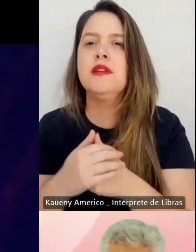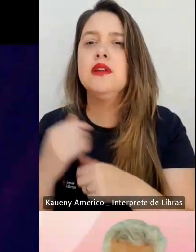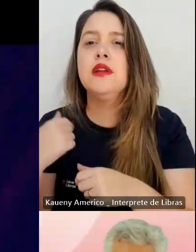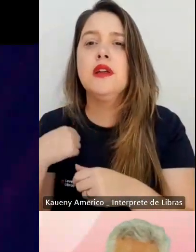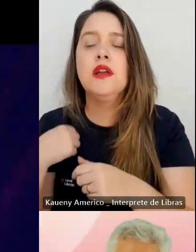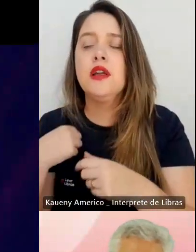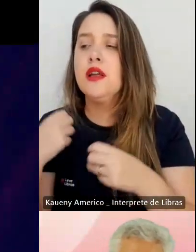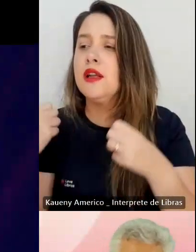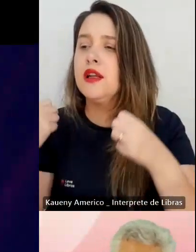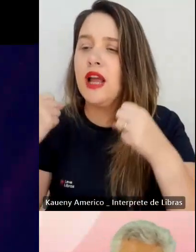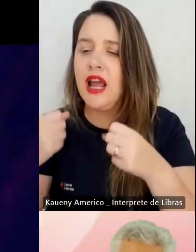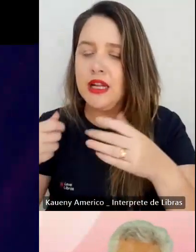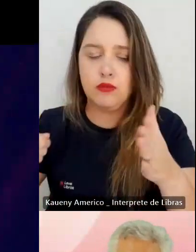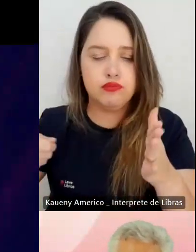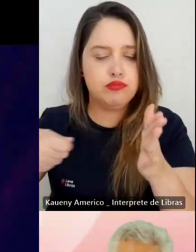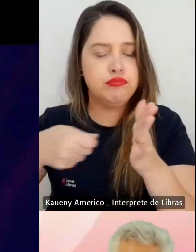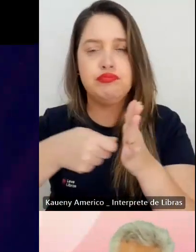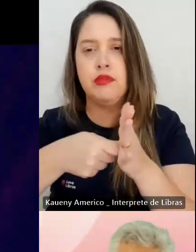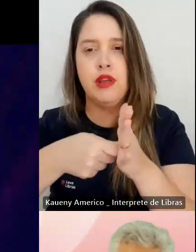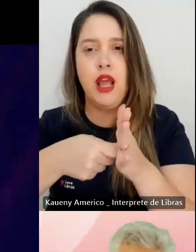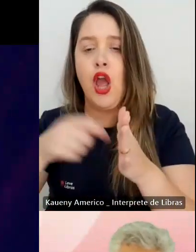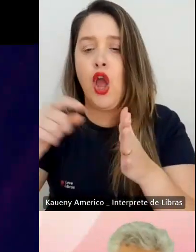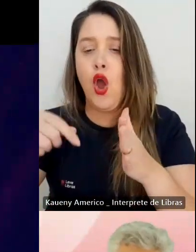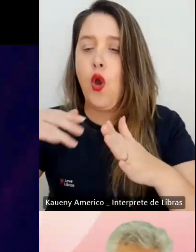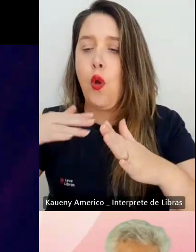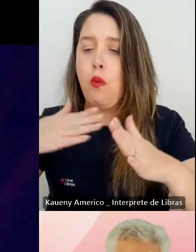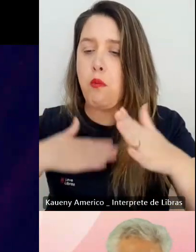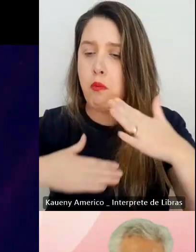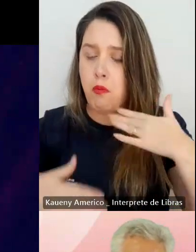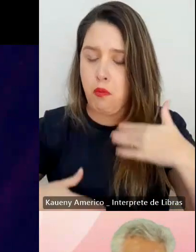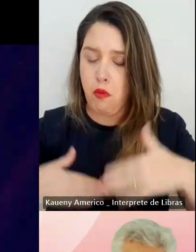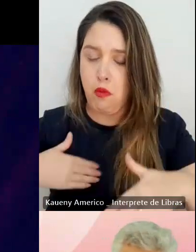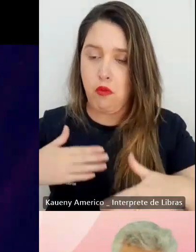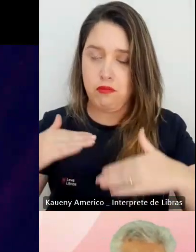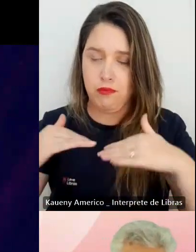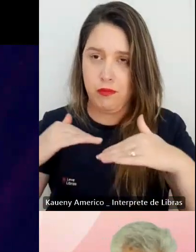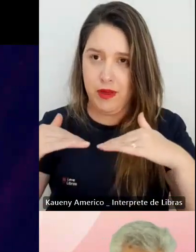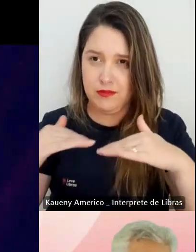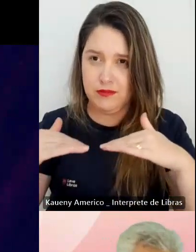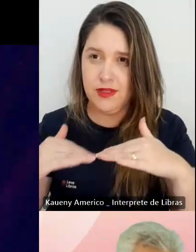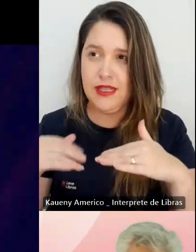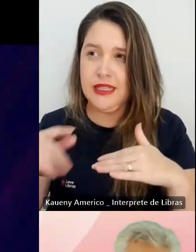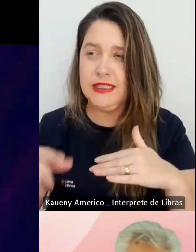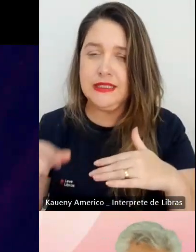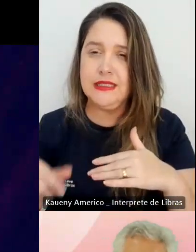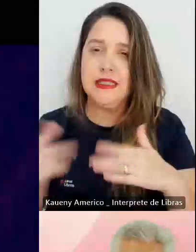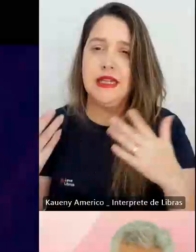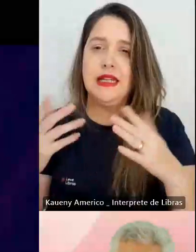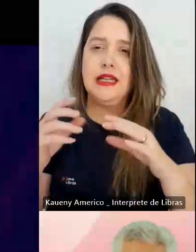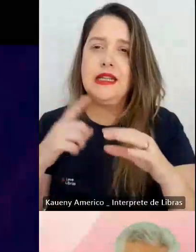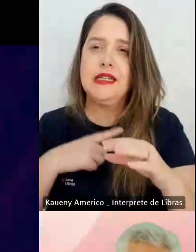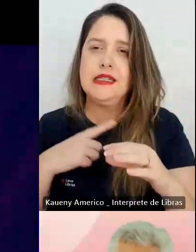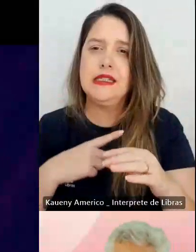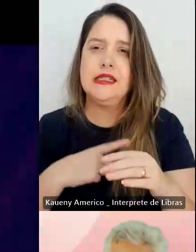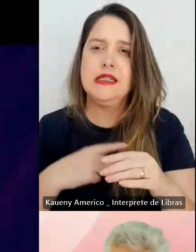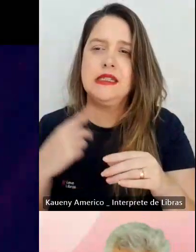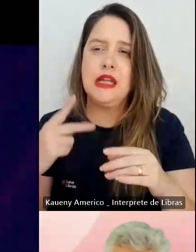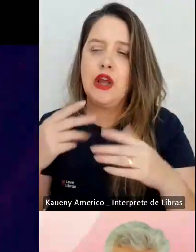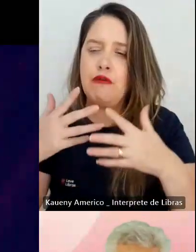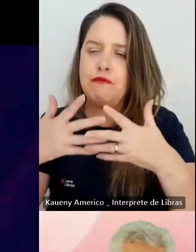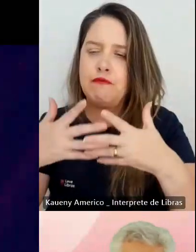tomada. Então, o momento que o nosso corpo dá aquela reestruturação nas funções que a gente pode